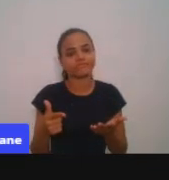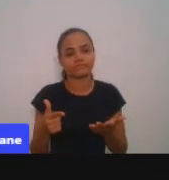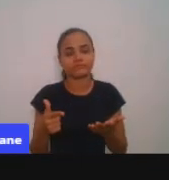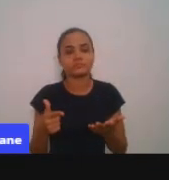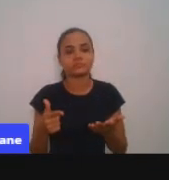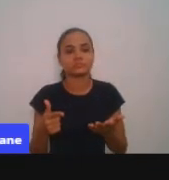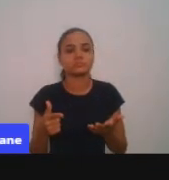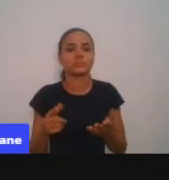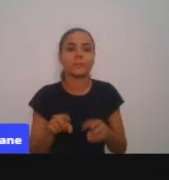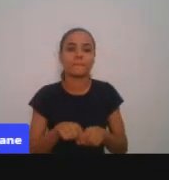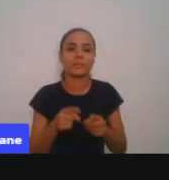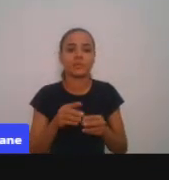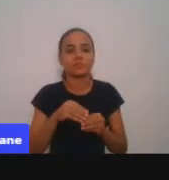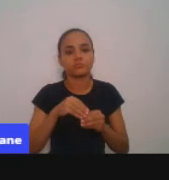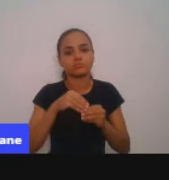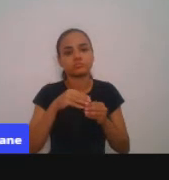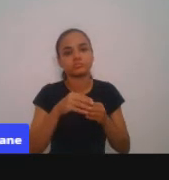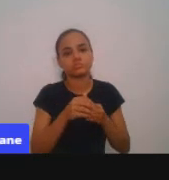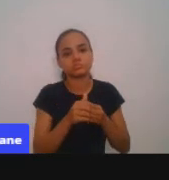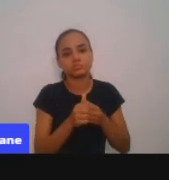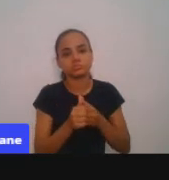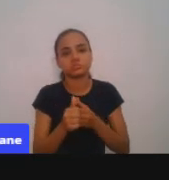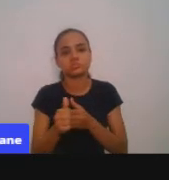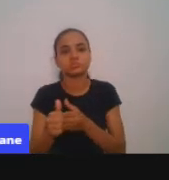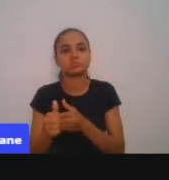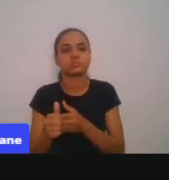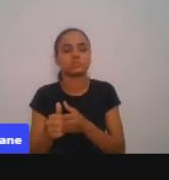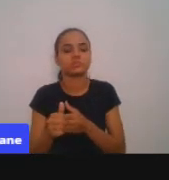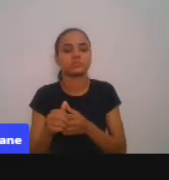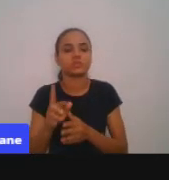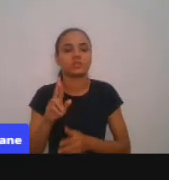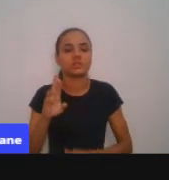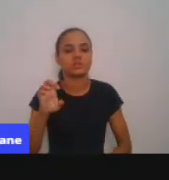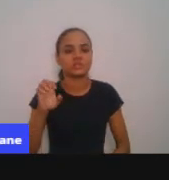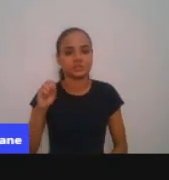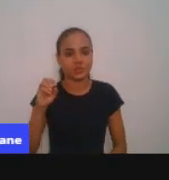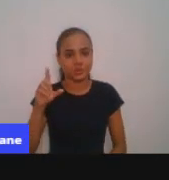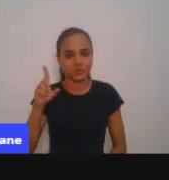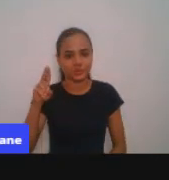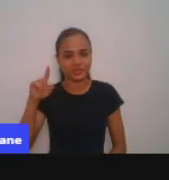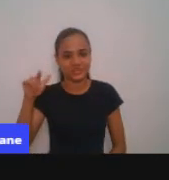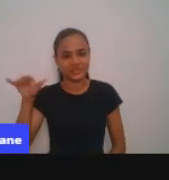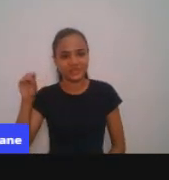favor. Falei mais devagar. Intérprete, por favor.